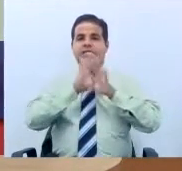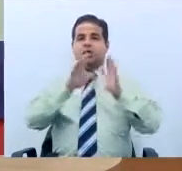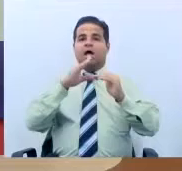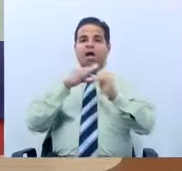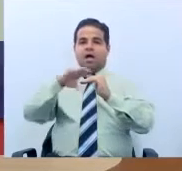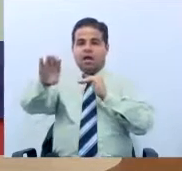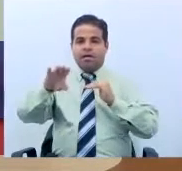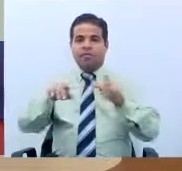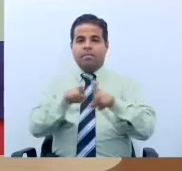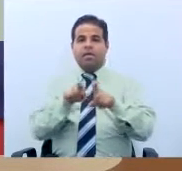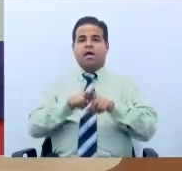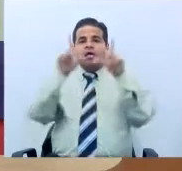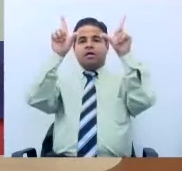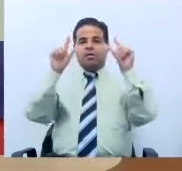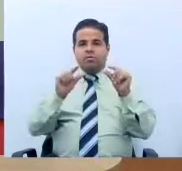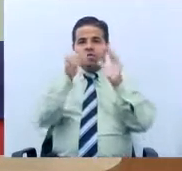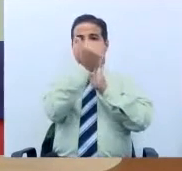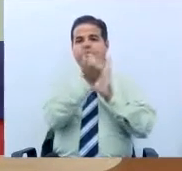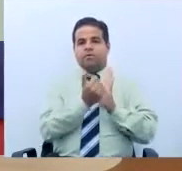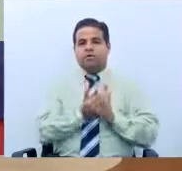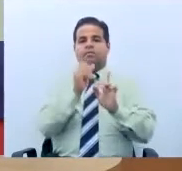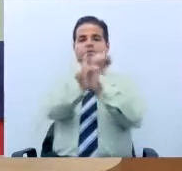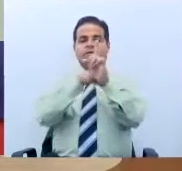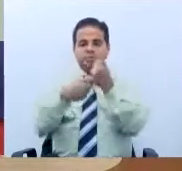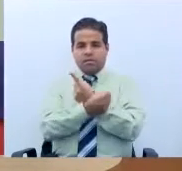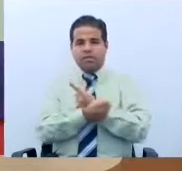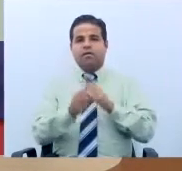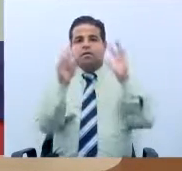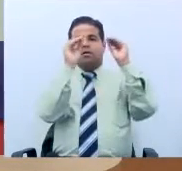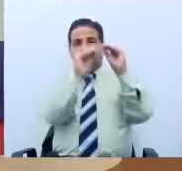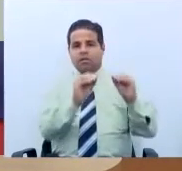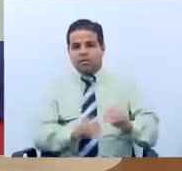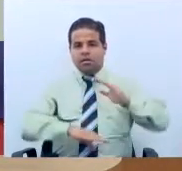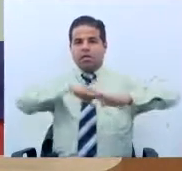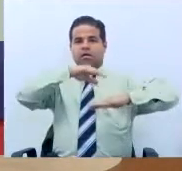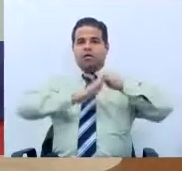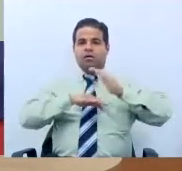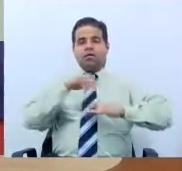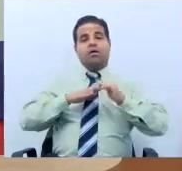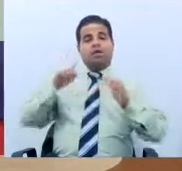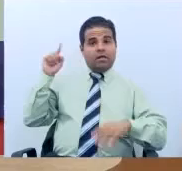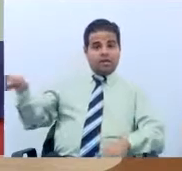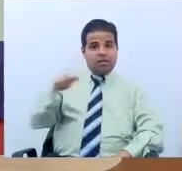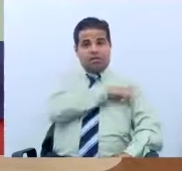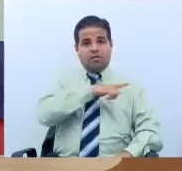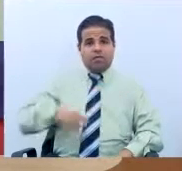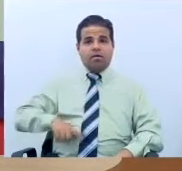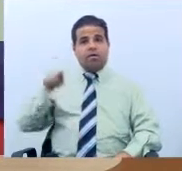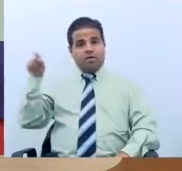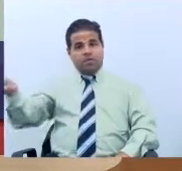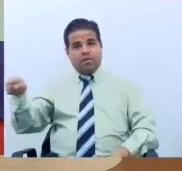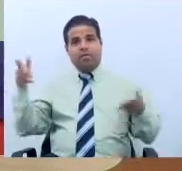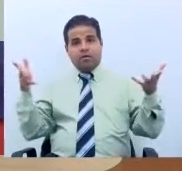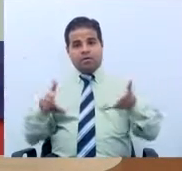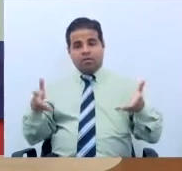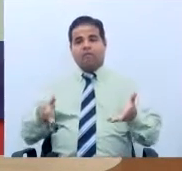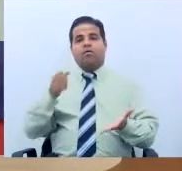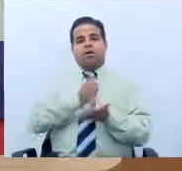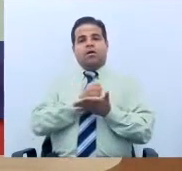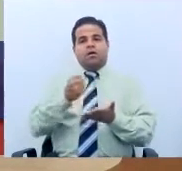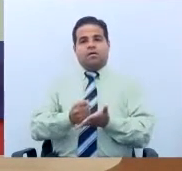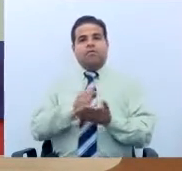encaminhada, como a redução dos programas sociais, que está sendo colocada em prática por este governo interino e agora